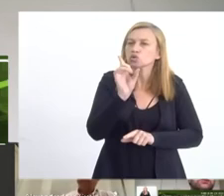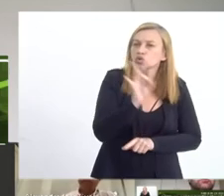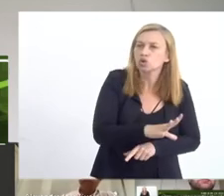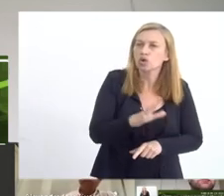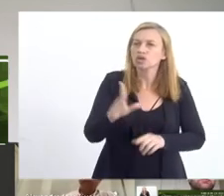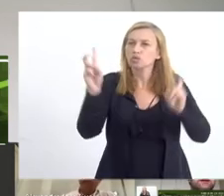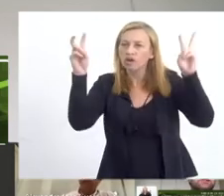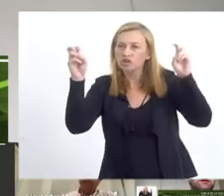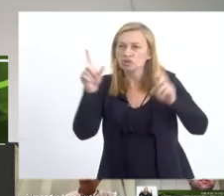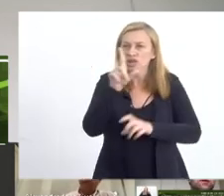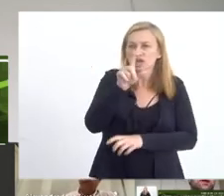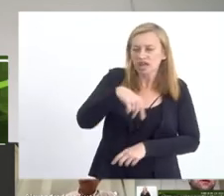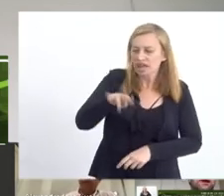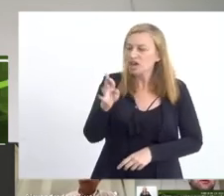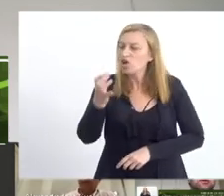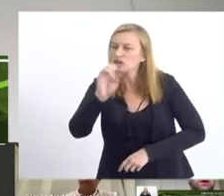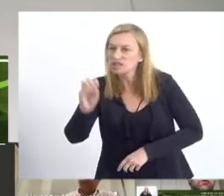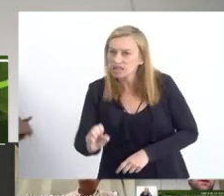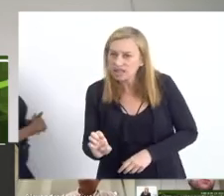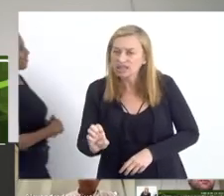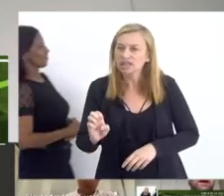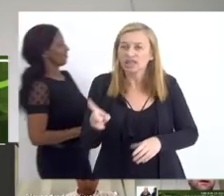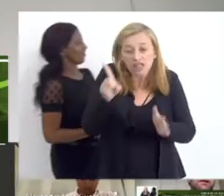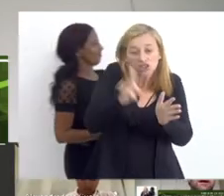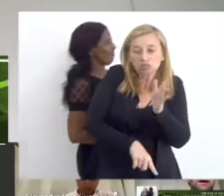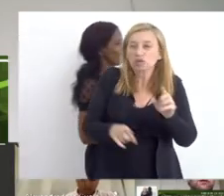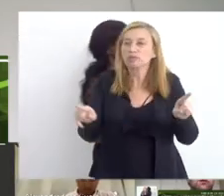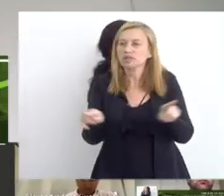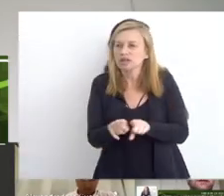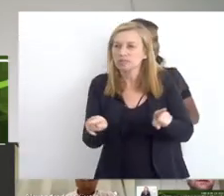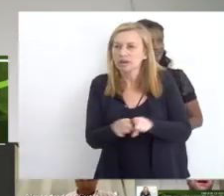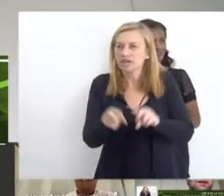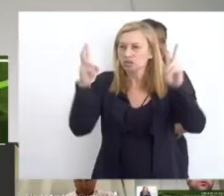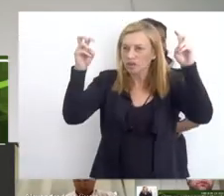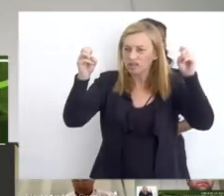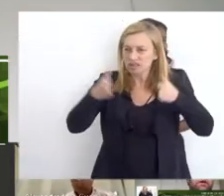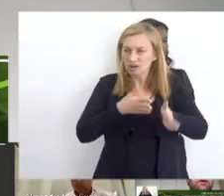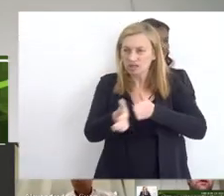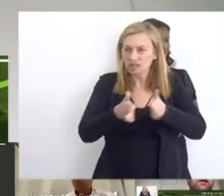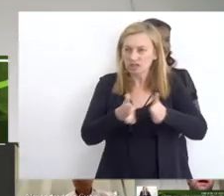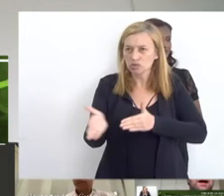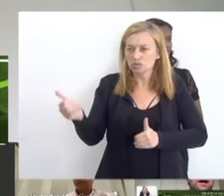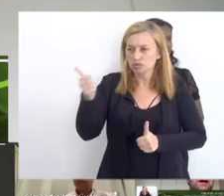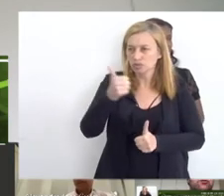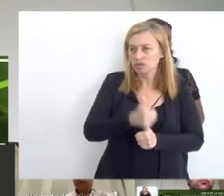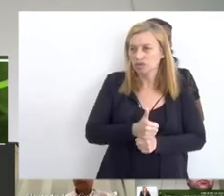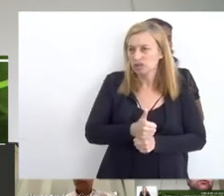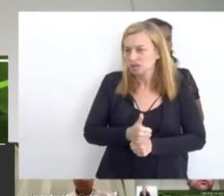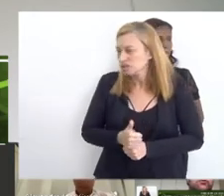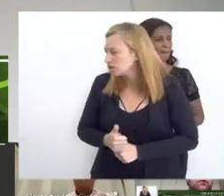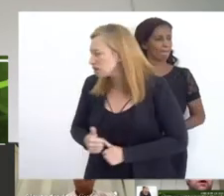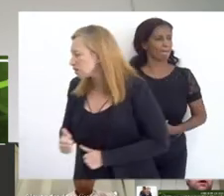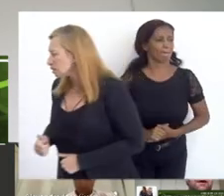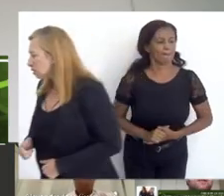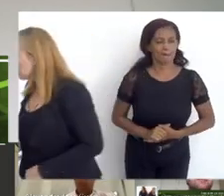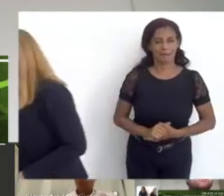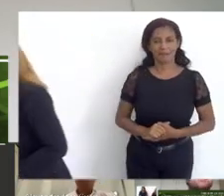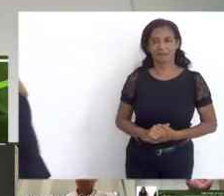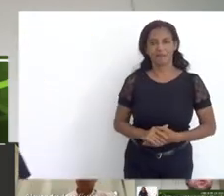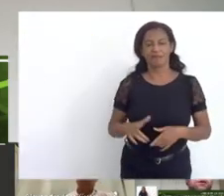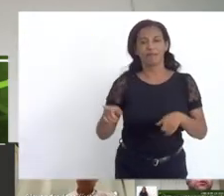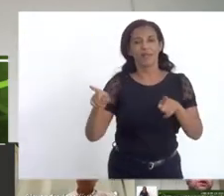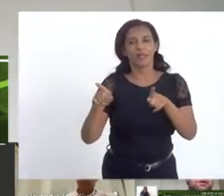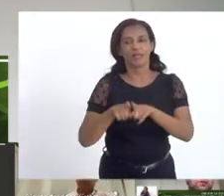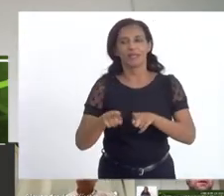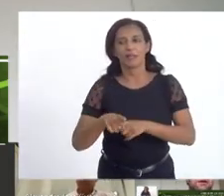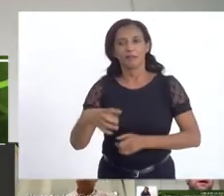questão do querosene de aviação, na redução, mas também na questão do acesso e da